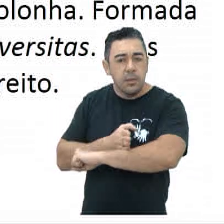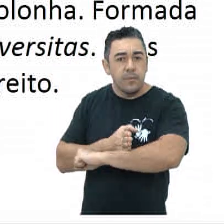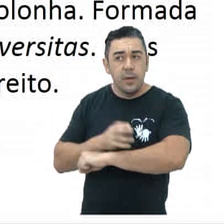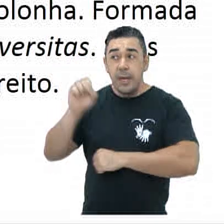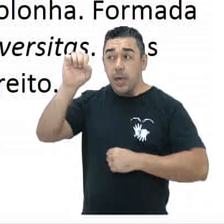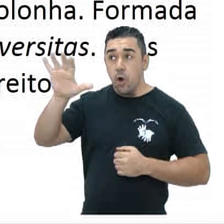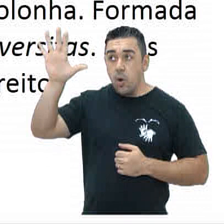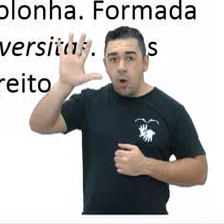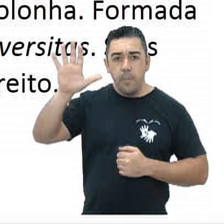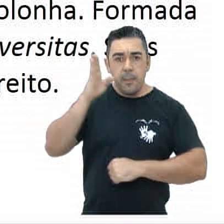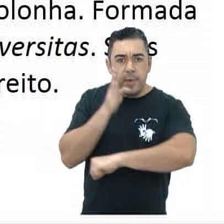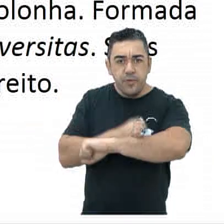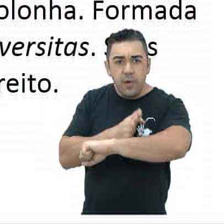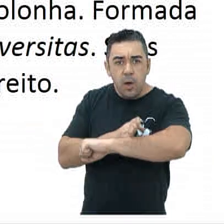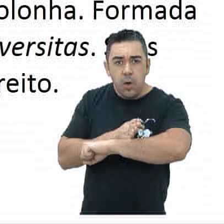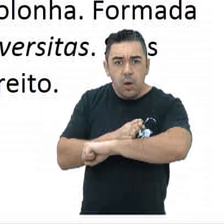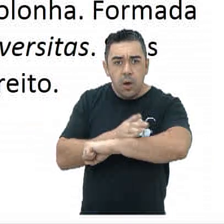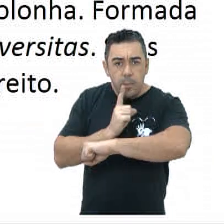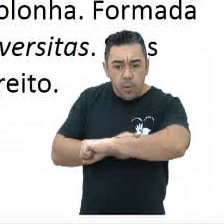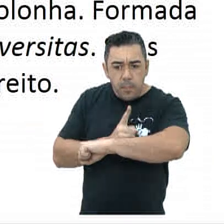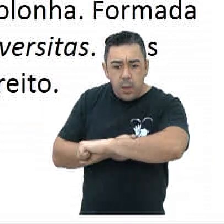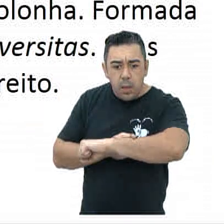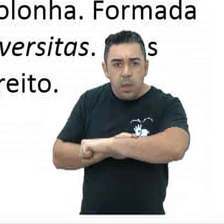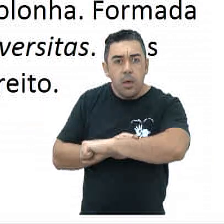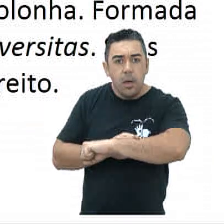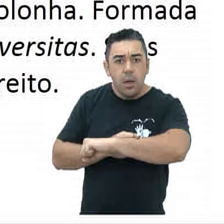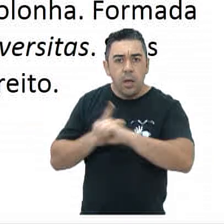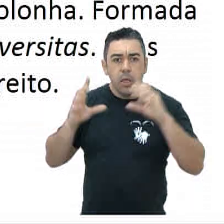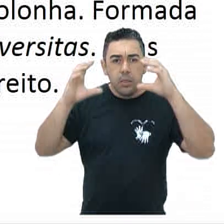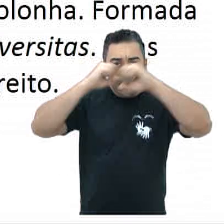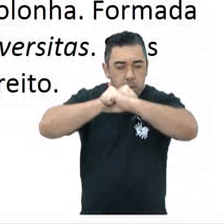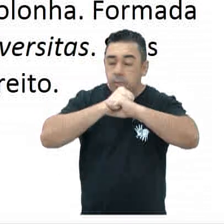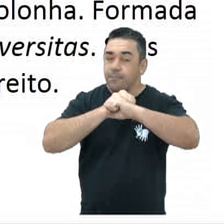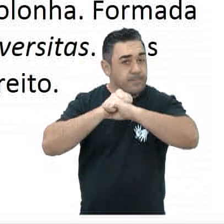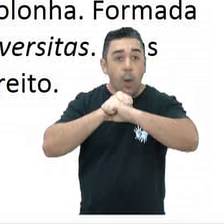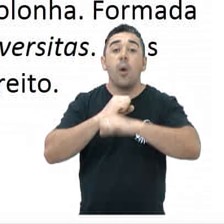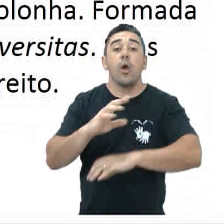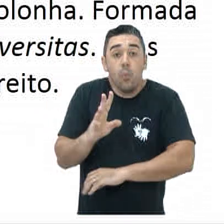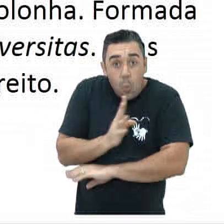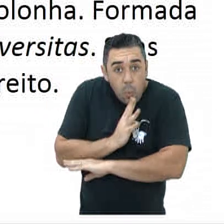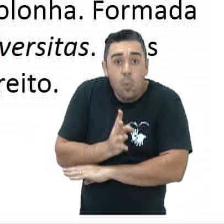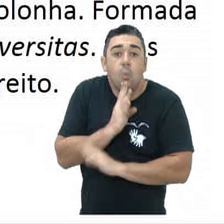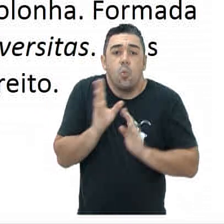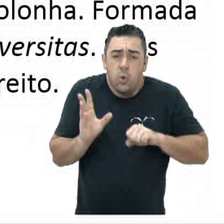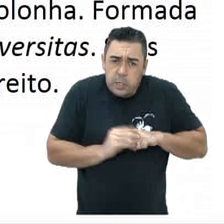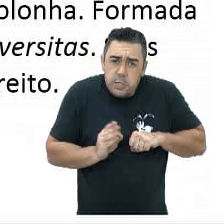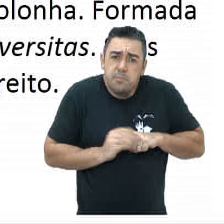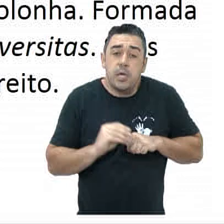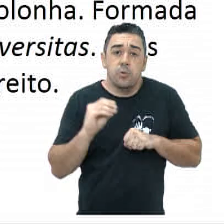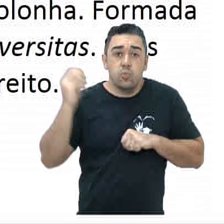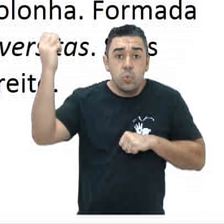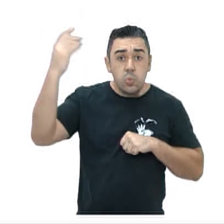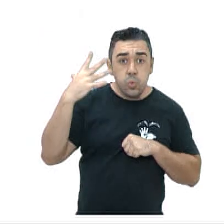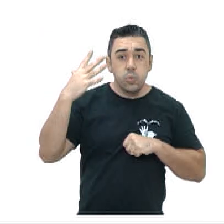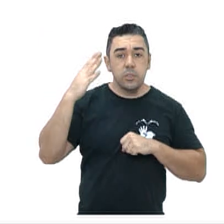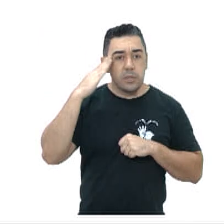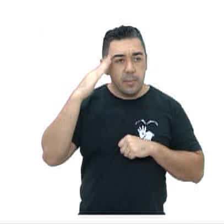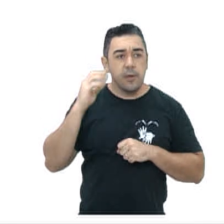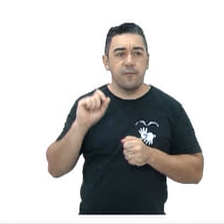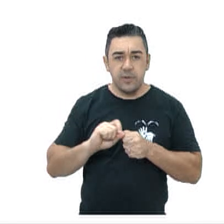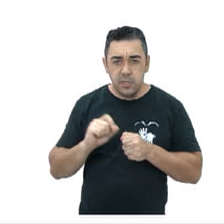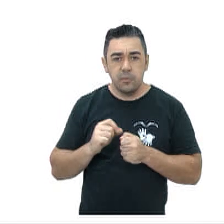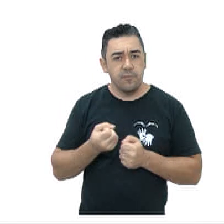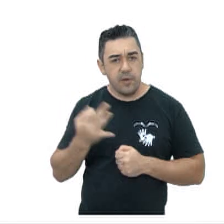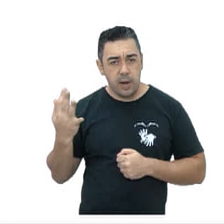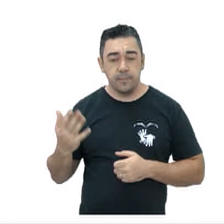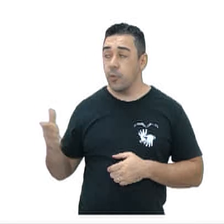um momento de trevas. Não, foi um momento de luzes, de conhecimento, de saber, de grandes produções literárias. Tá?